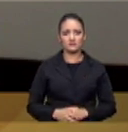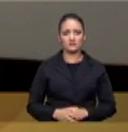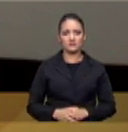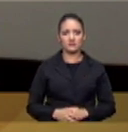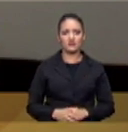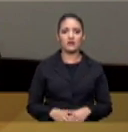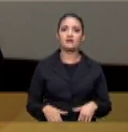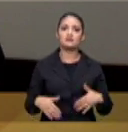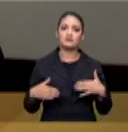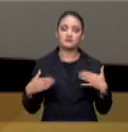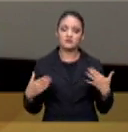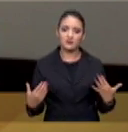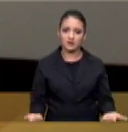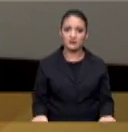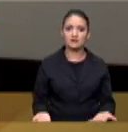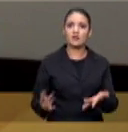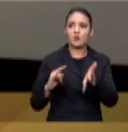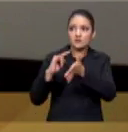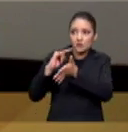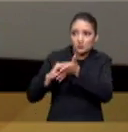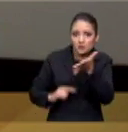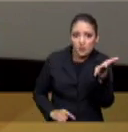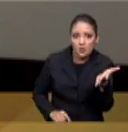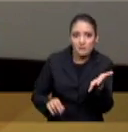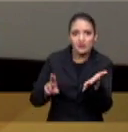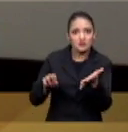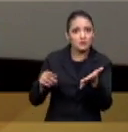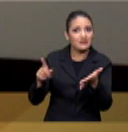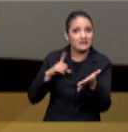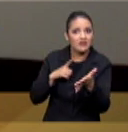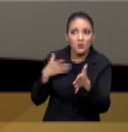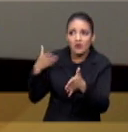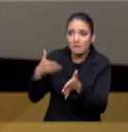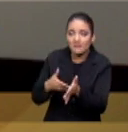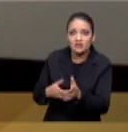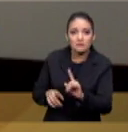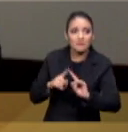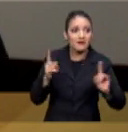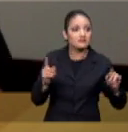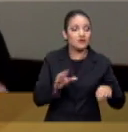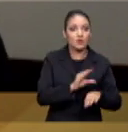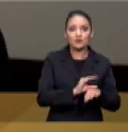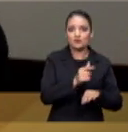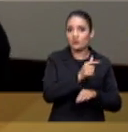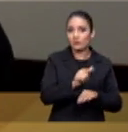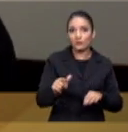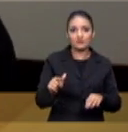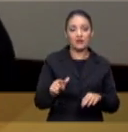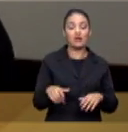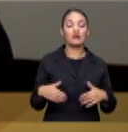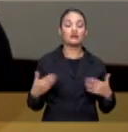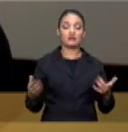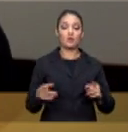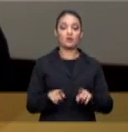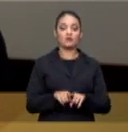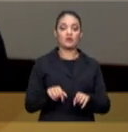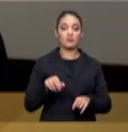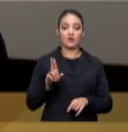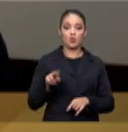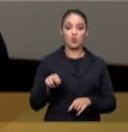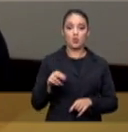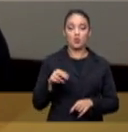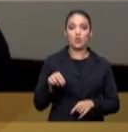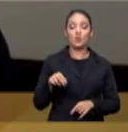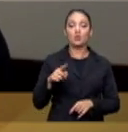está restringindo aquilo que a Constituição não restringiu. A União ainda pretende fazer